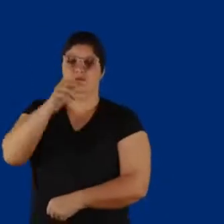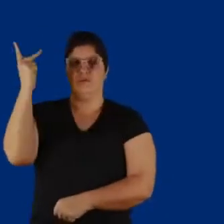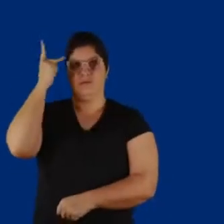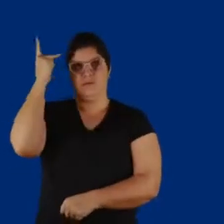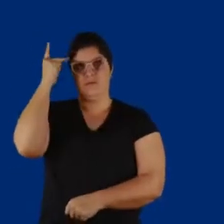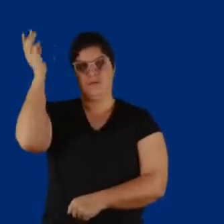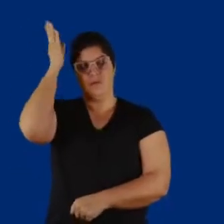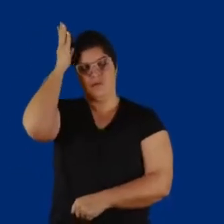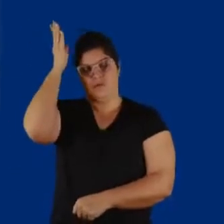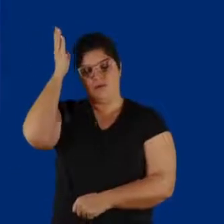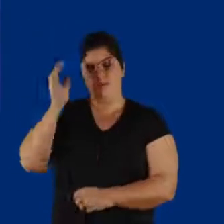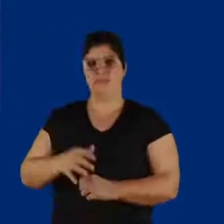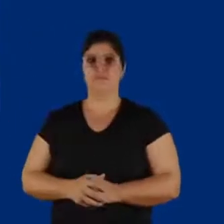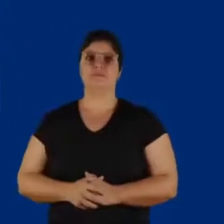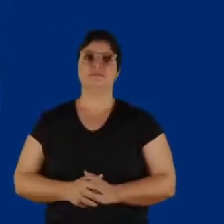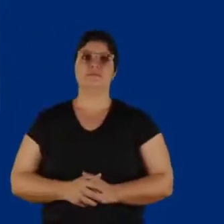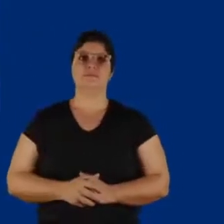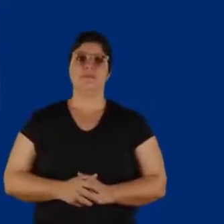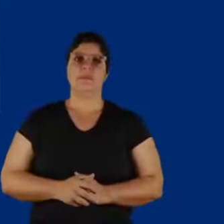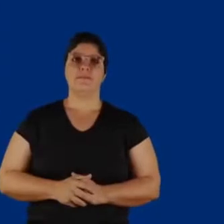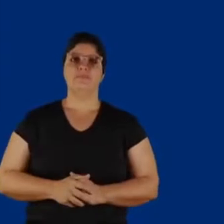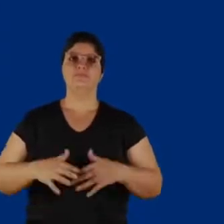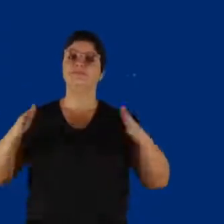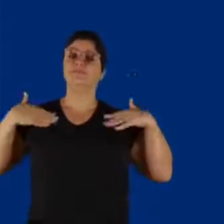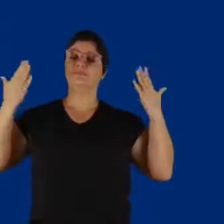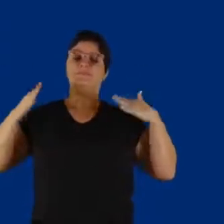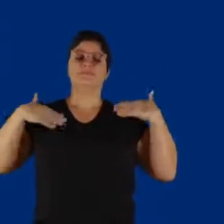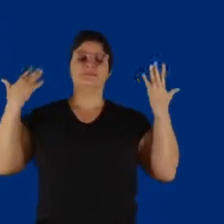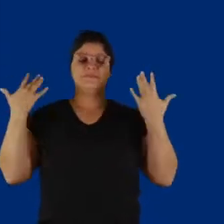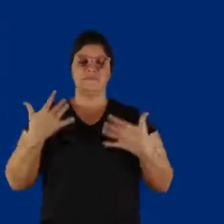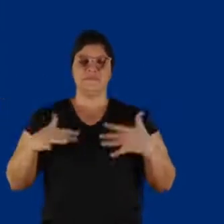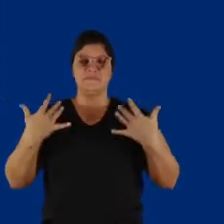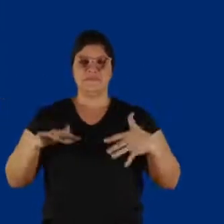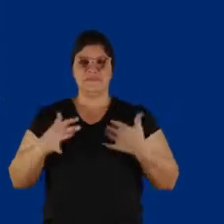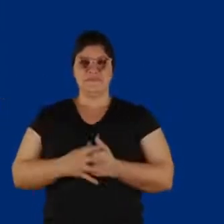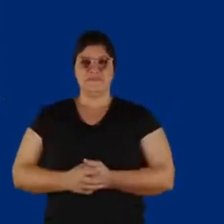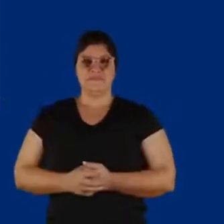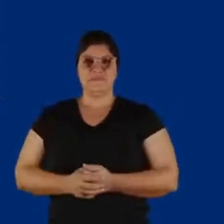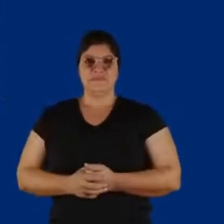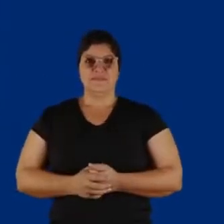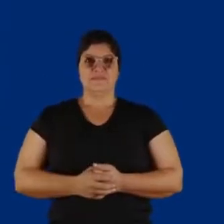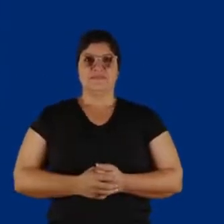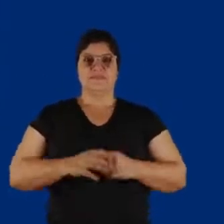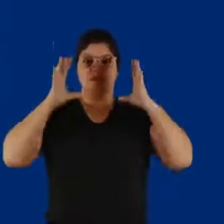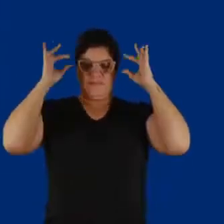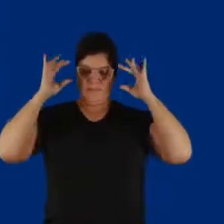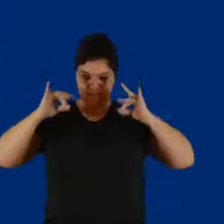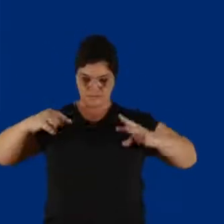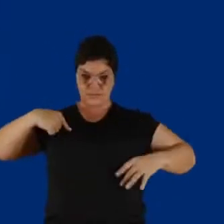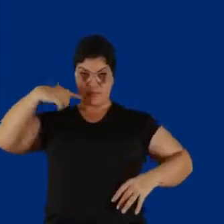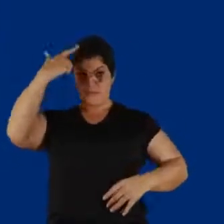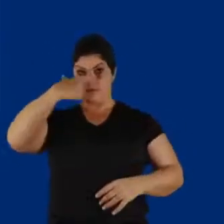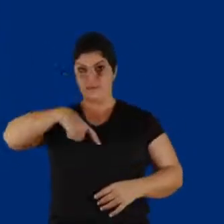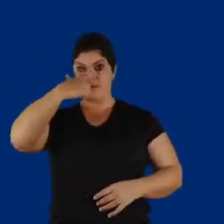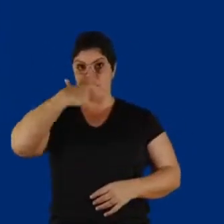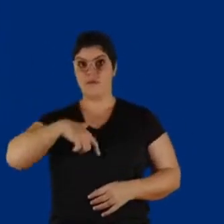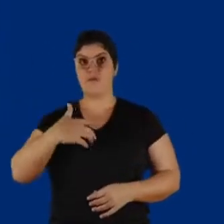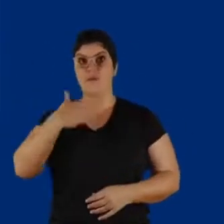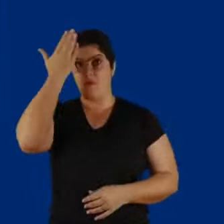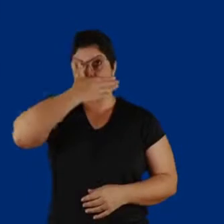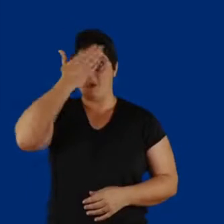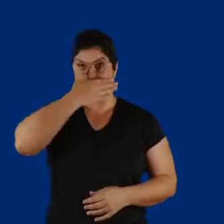SESC de São Paulo. É uma alegria imensa. Eu para a minha descrição aqui, né, para quem não consegue